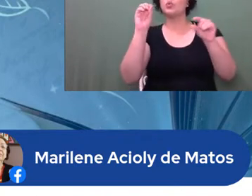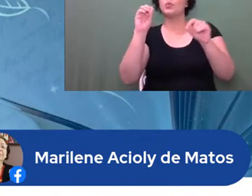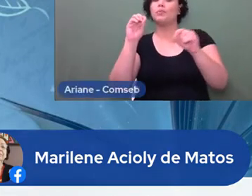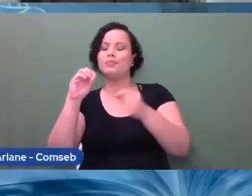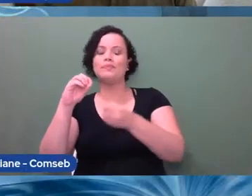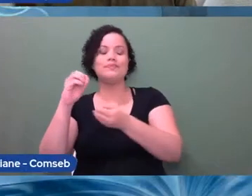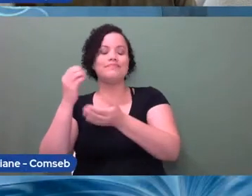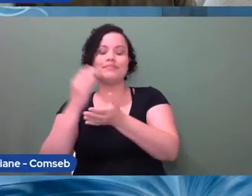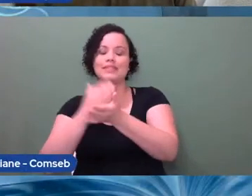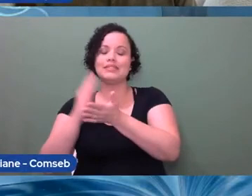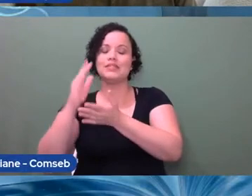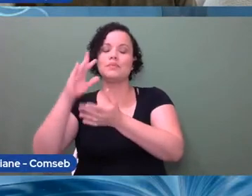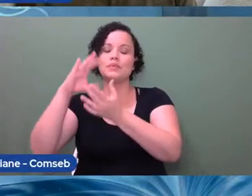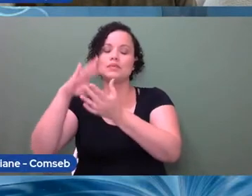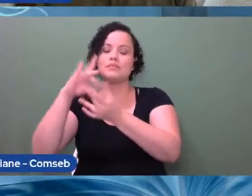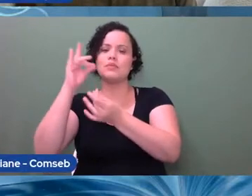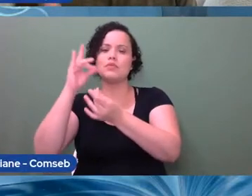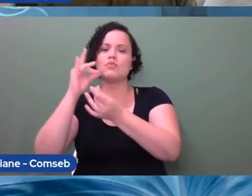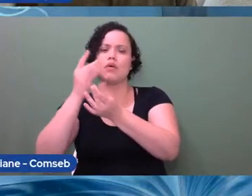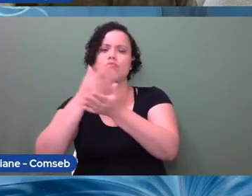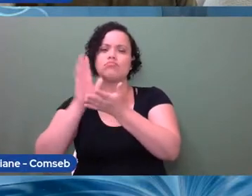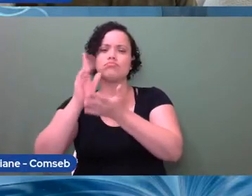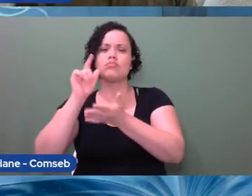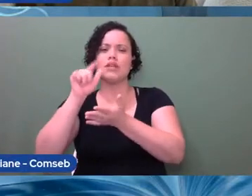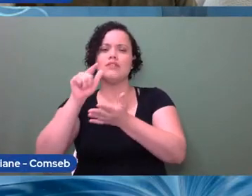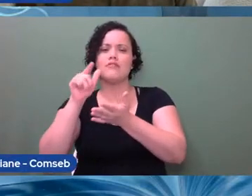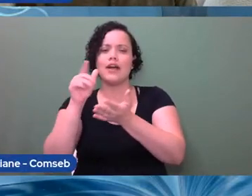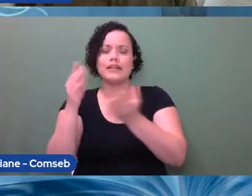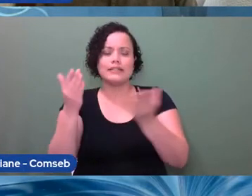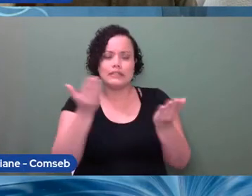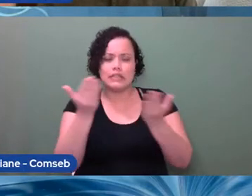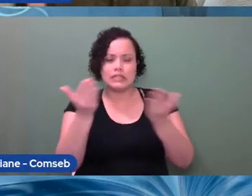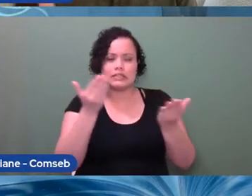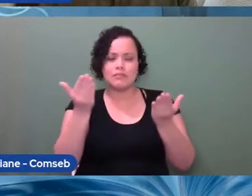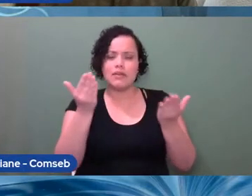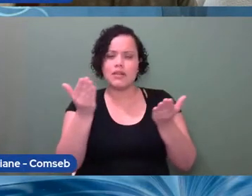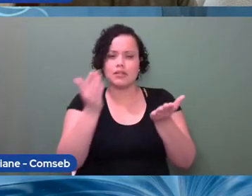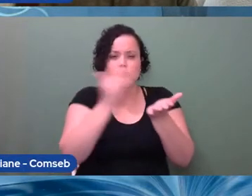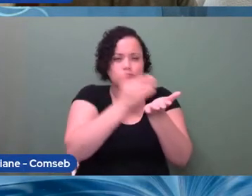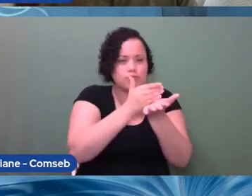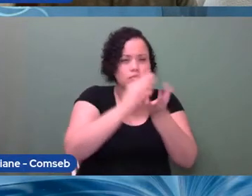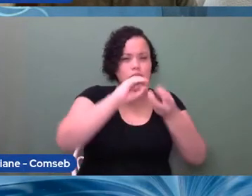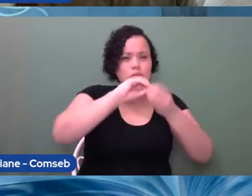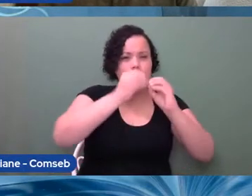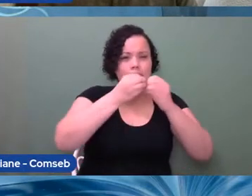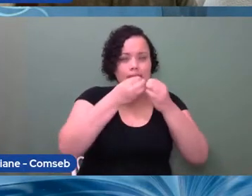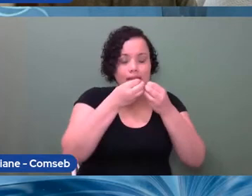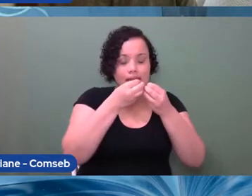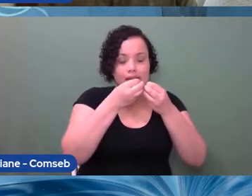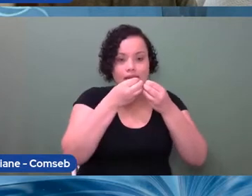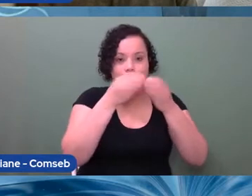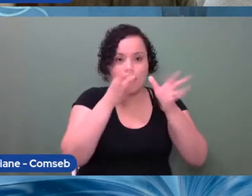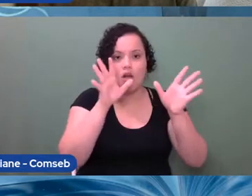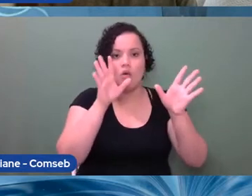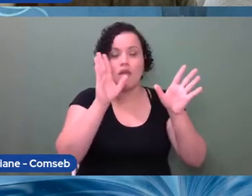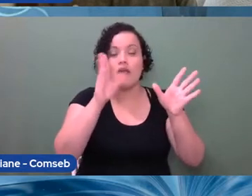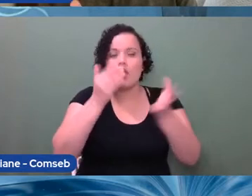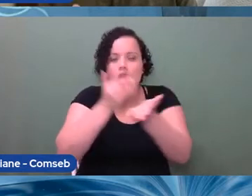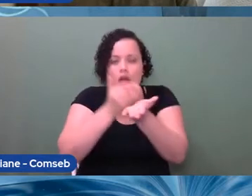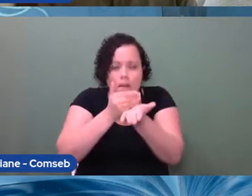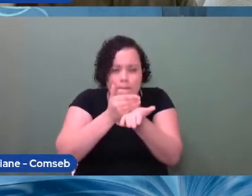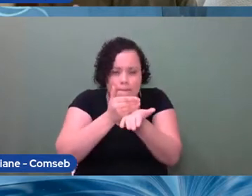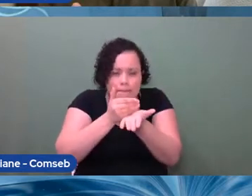se associar ao princípio material e aí sim começa a evolução. E aí o Bernardo te